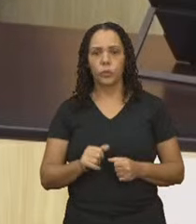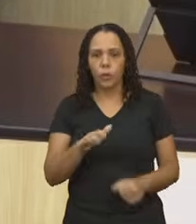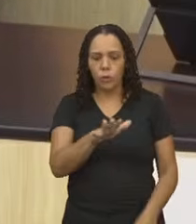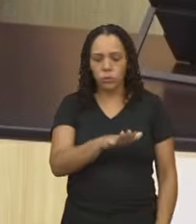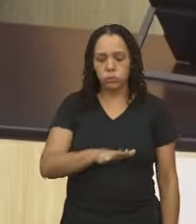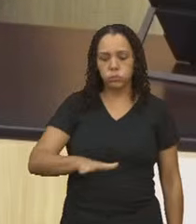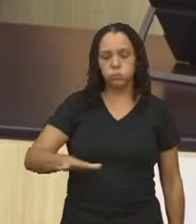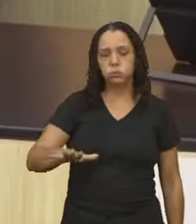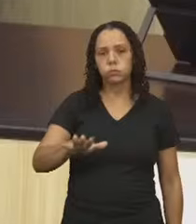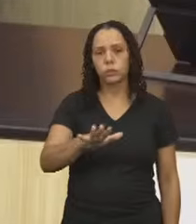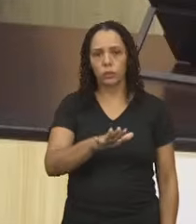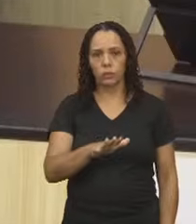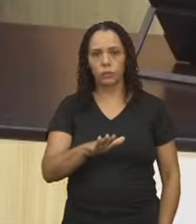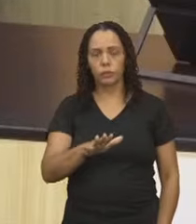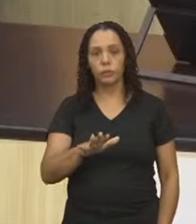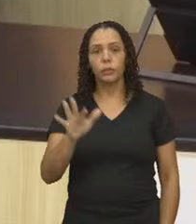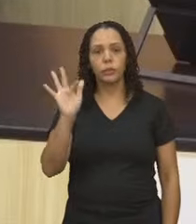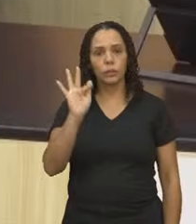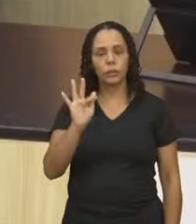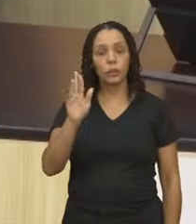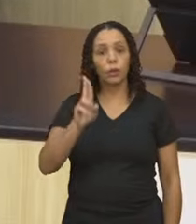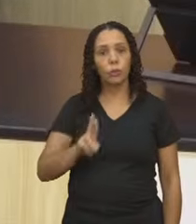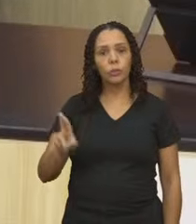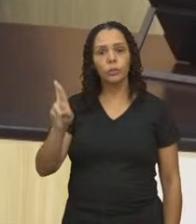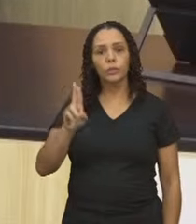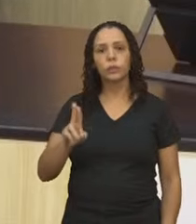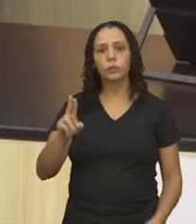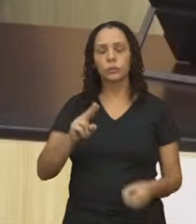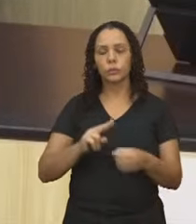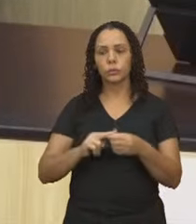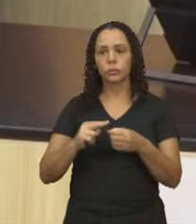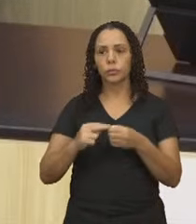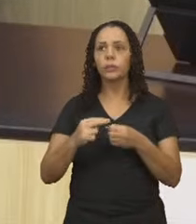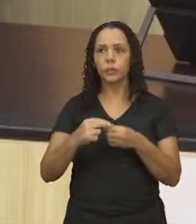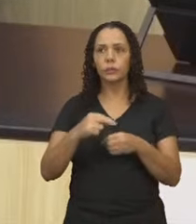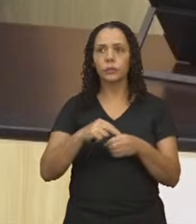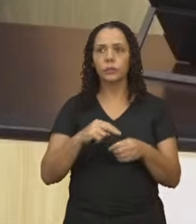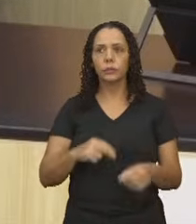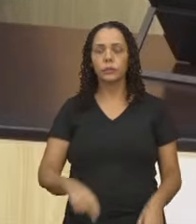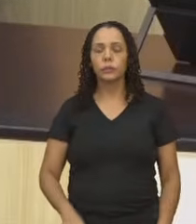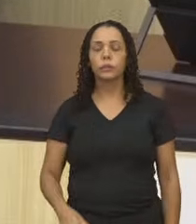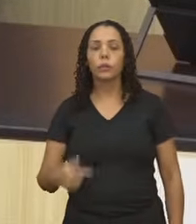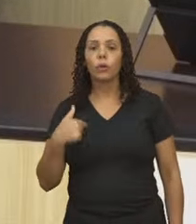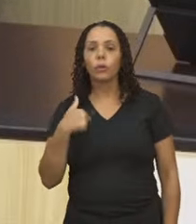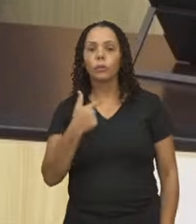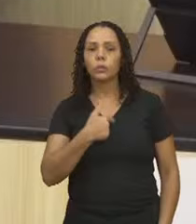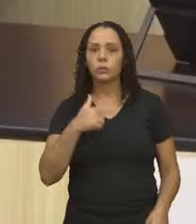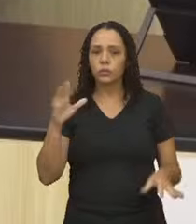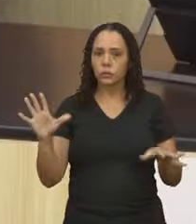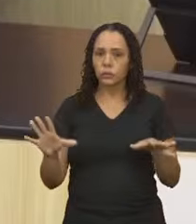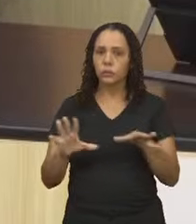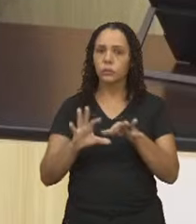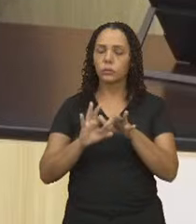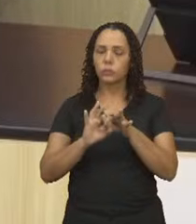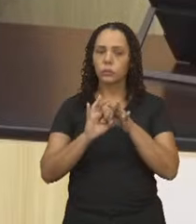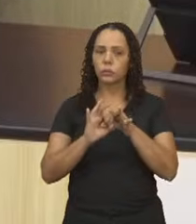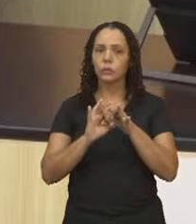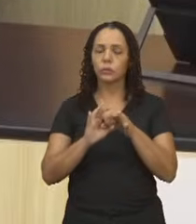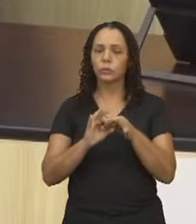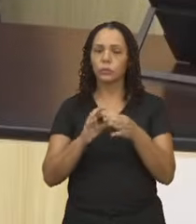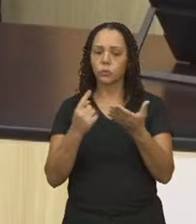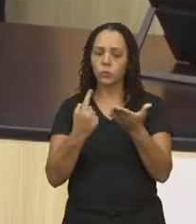área da Univap. Então, nós entramos em comum acordo para abrirmos